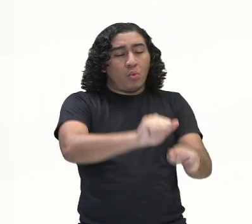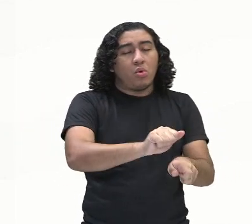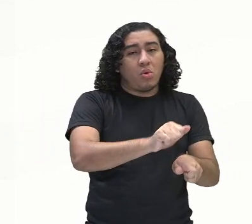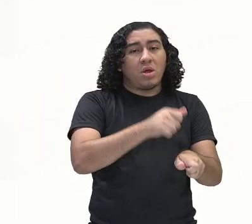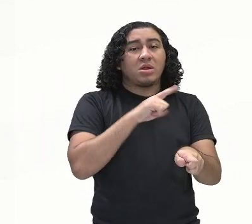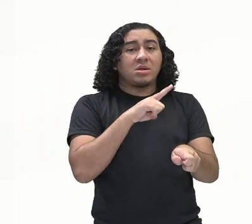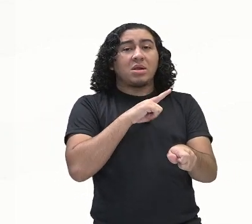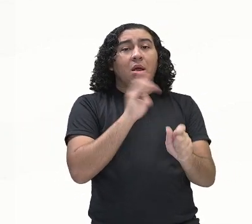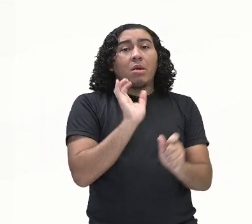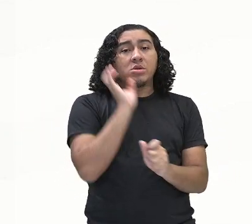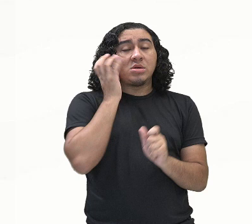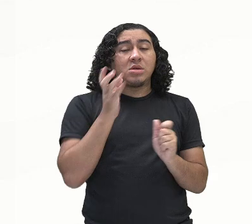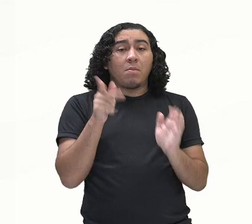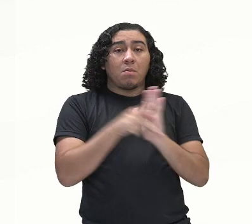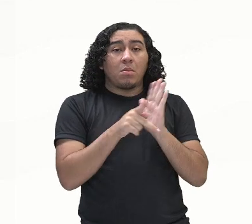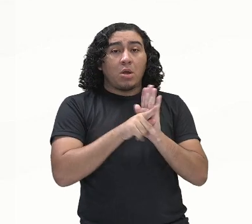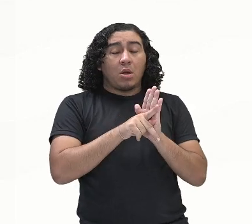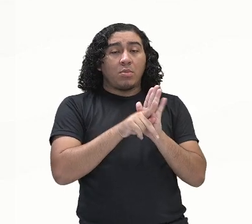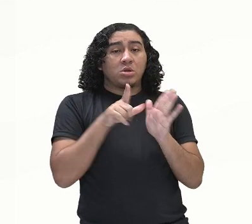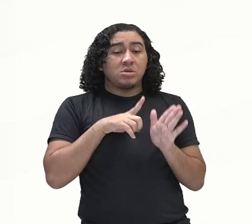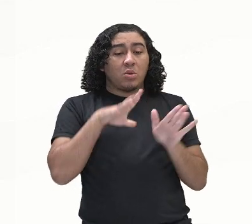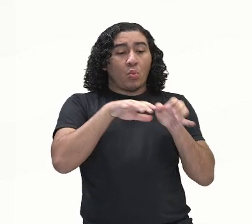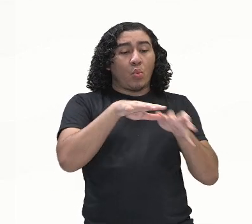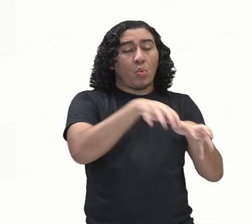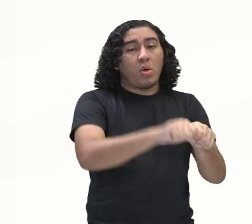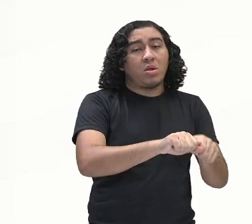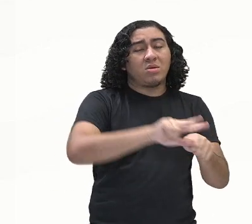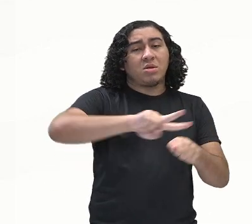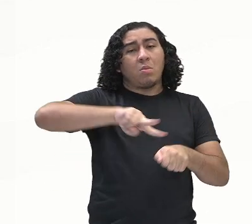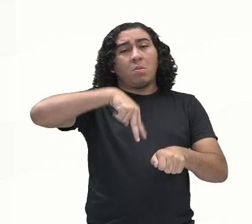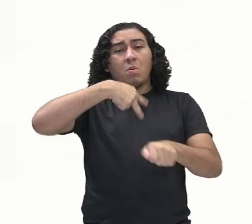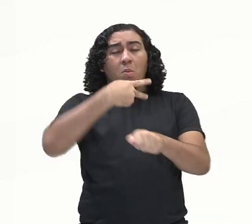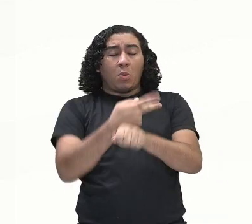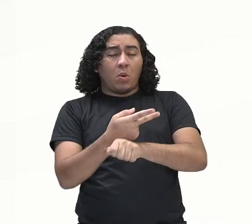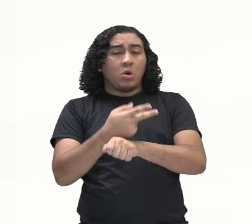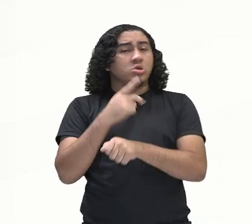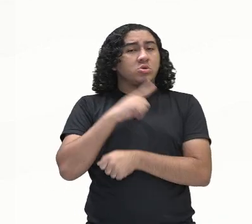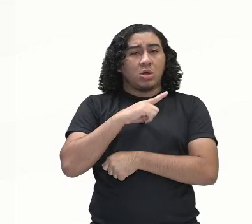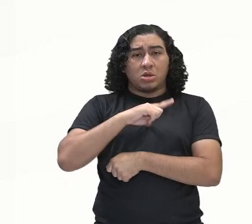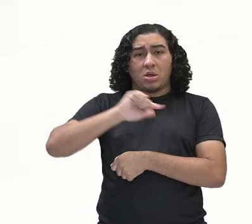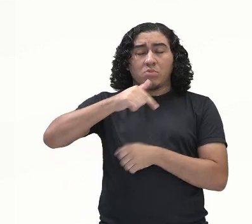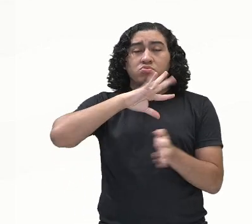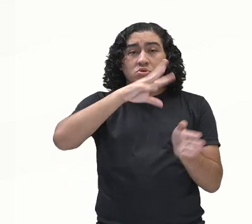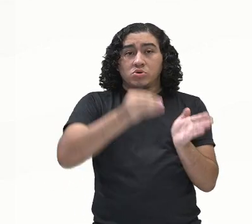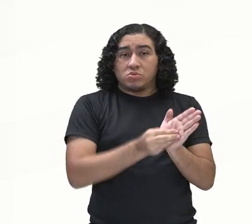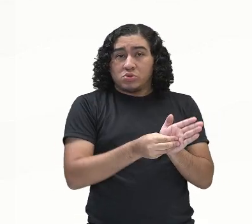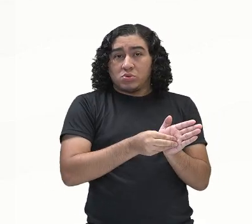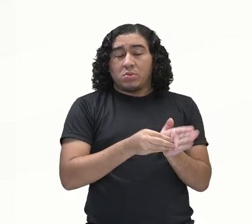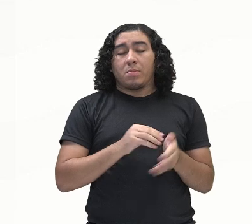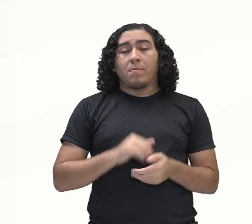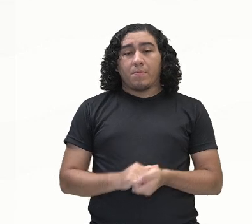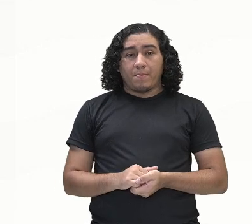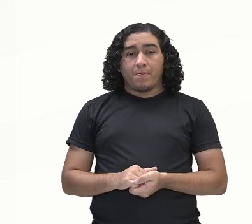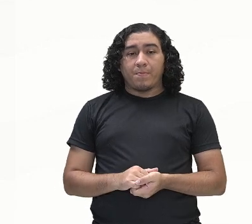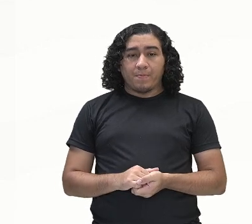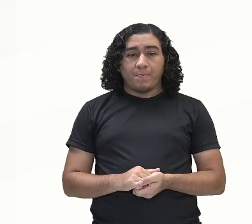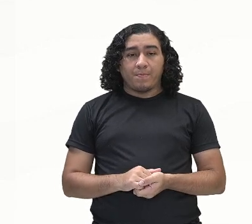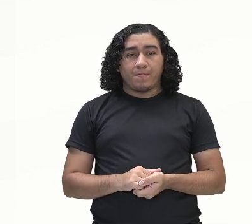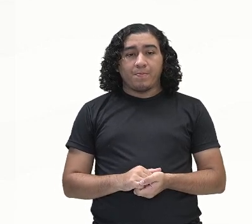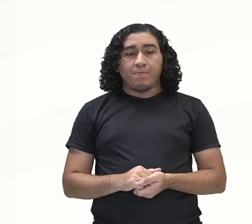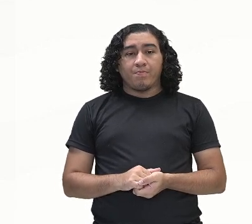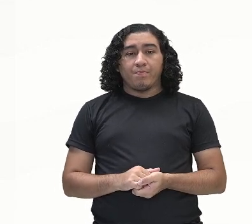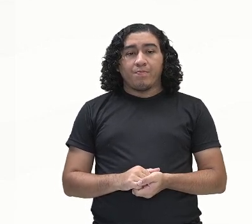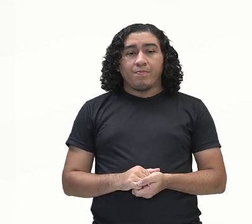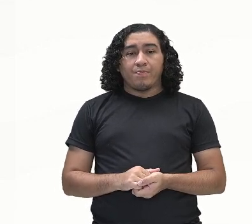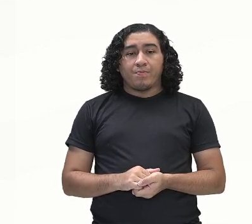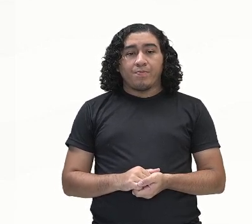esse processo de ocupação, né? E mais tardiamente, nas regiões que compõem aí a Amazônia. E aí a gente tem ciclos